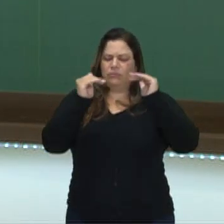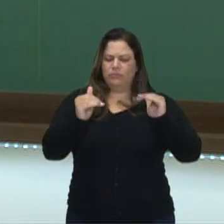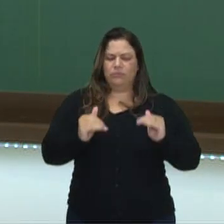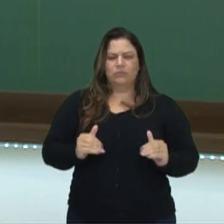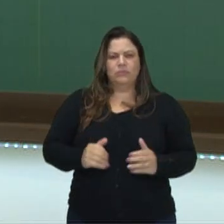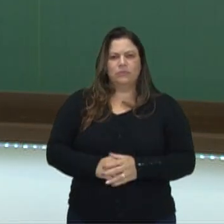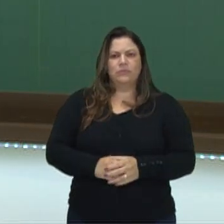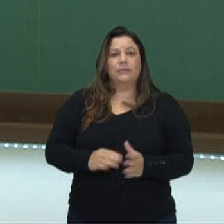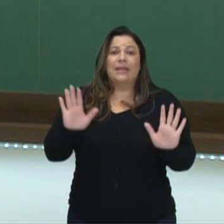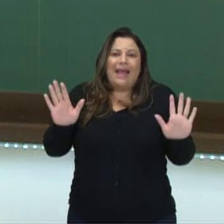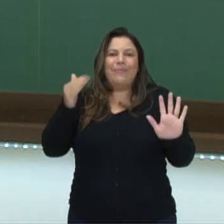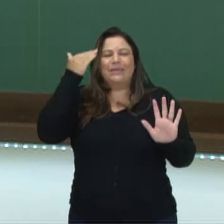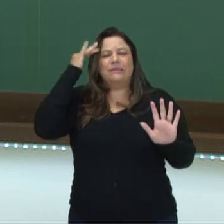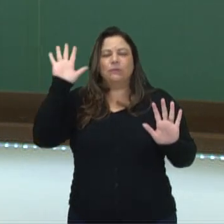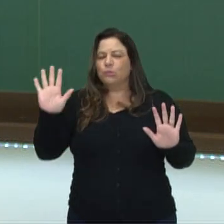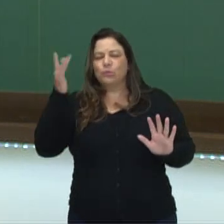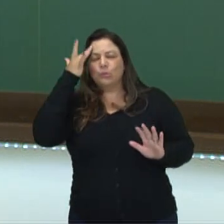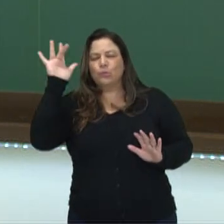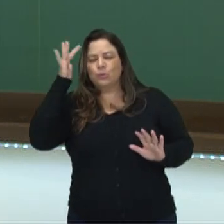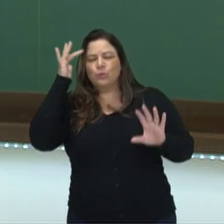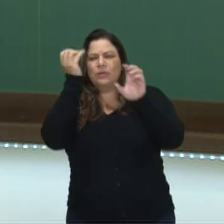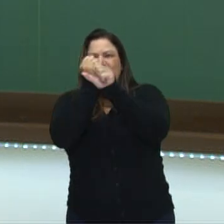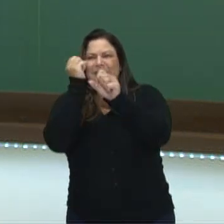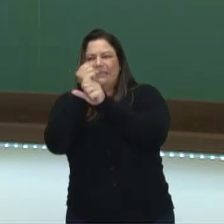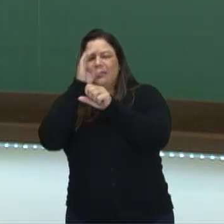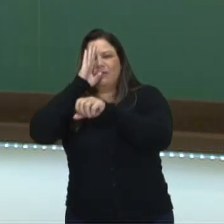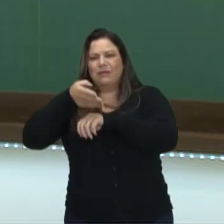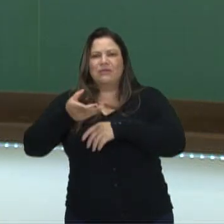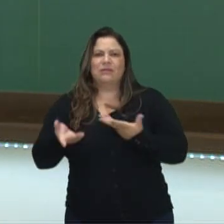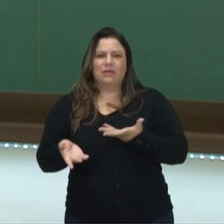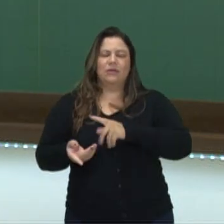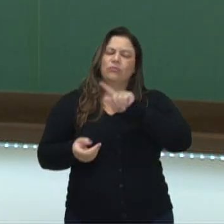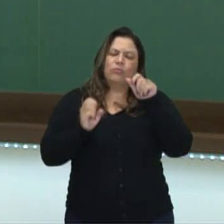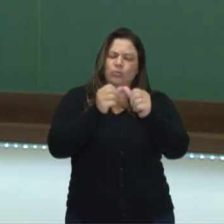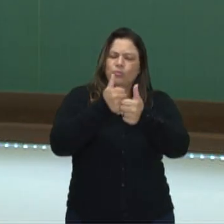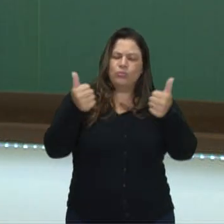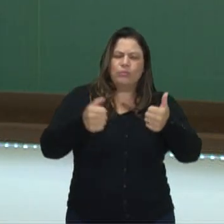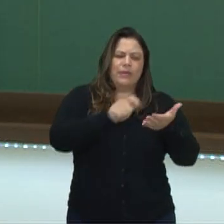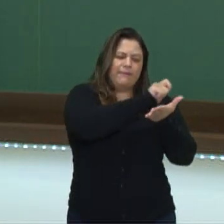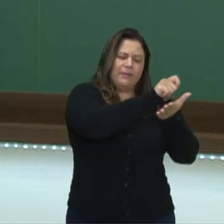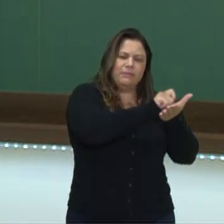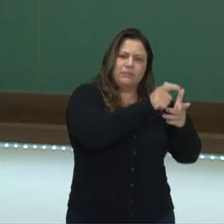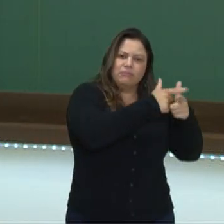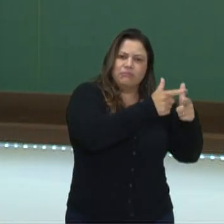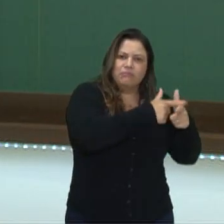bem, faz a conta num cantinho. Eu vou fazendo as divisões direto para a gente não perder muito tempo, tá bom?